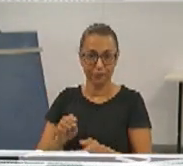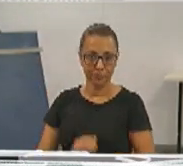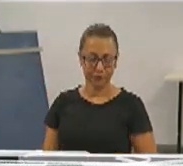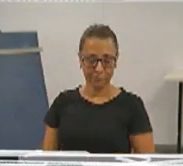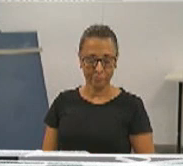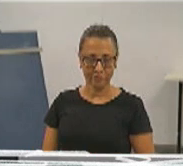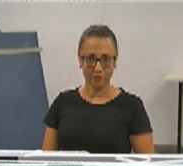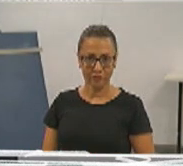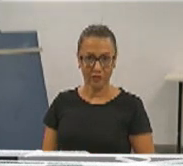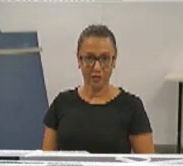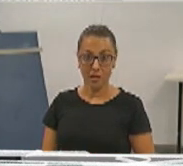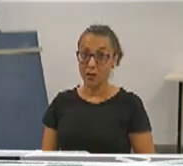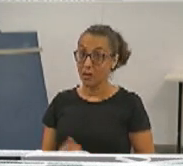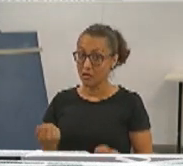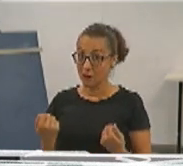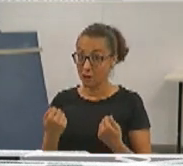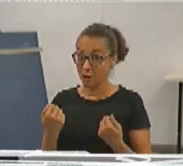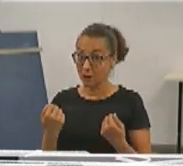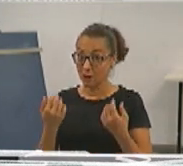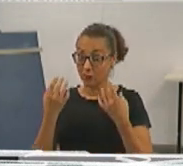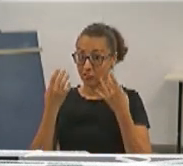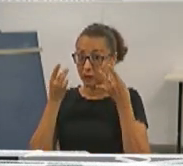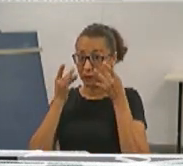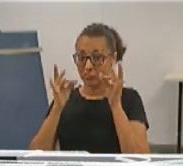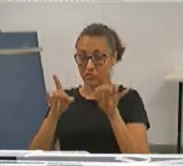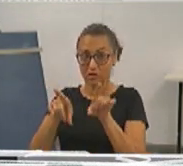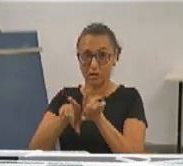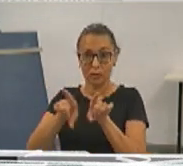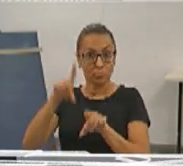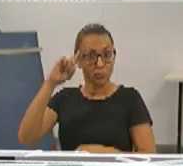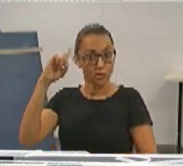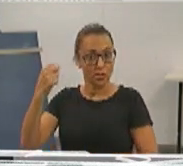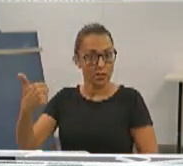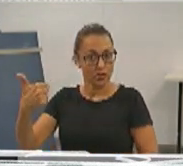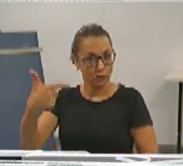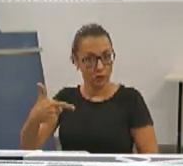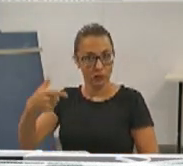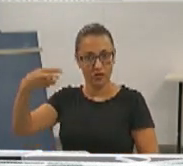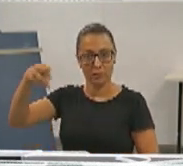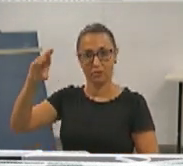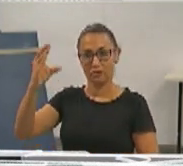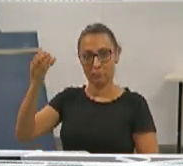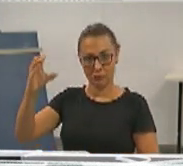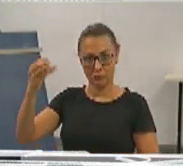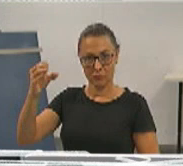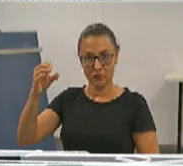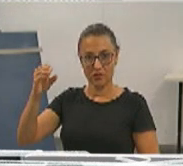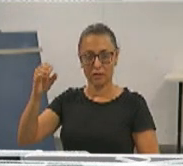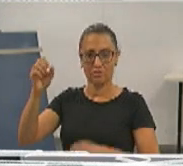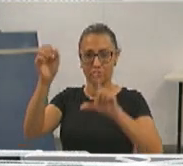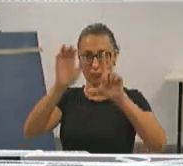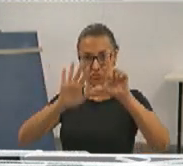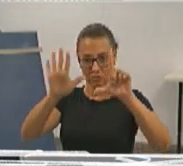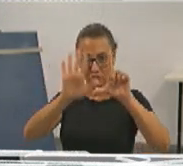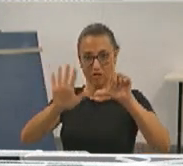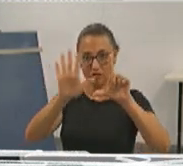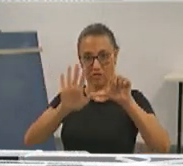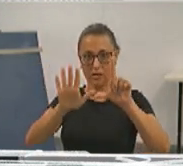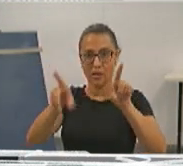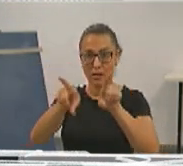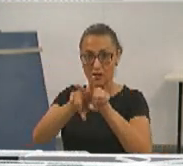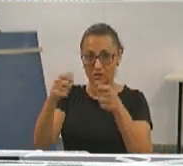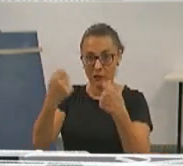consulta prévia acontece no dia 12 de março e será online, por meio do login e da senha de acesso